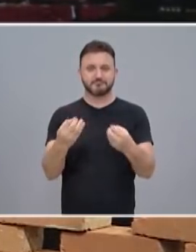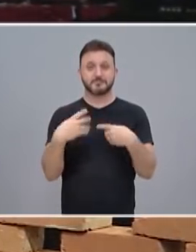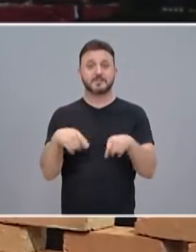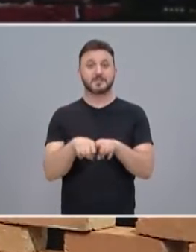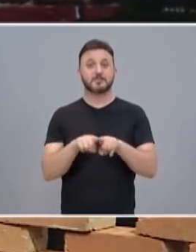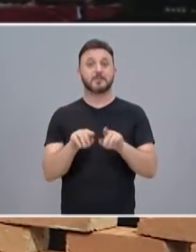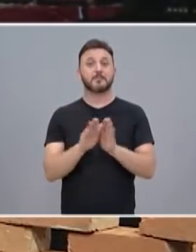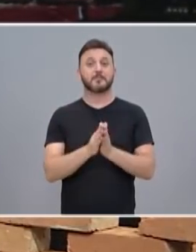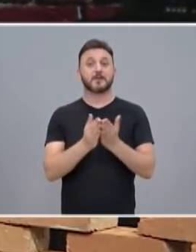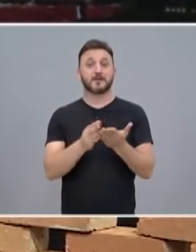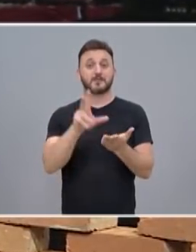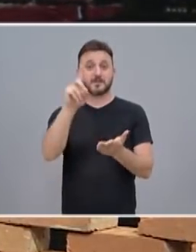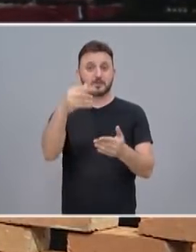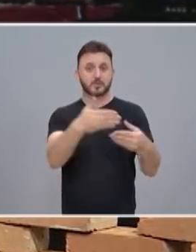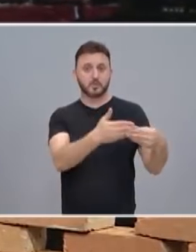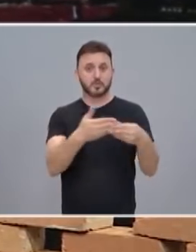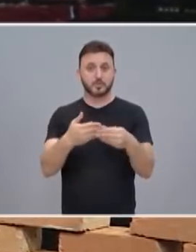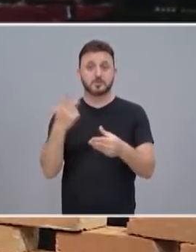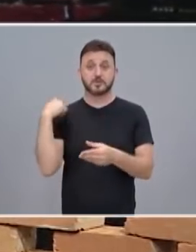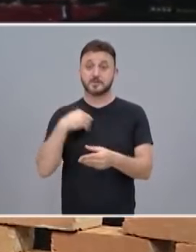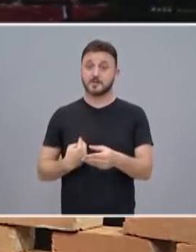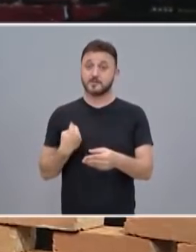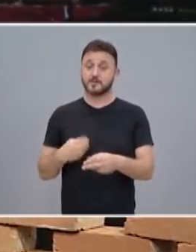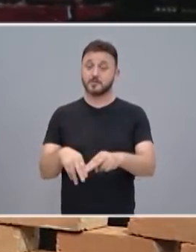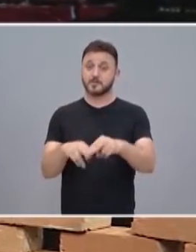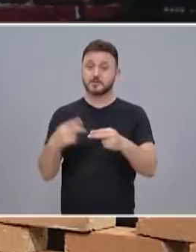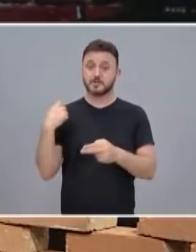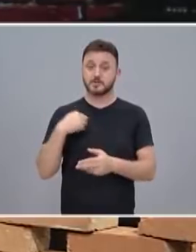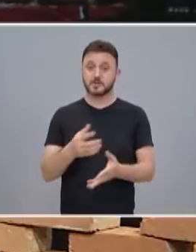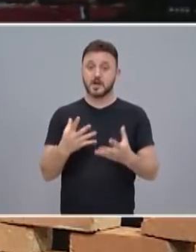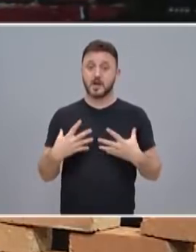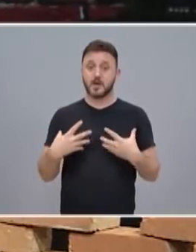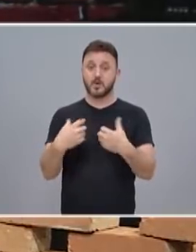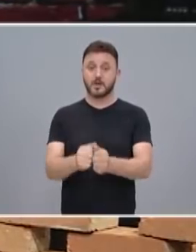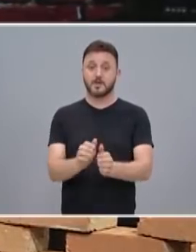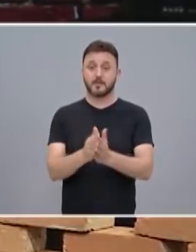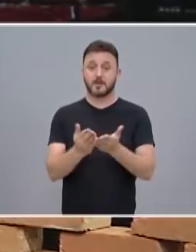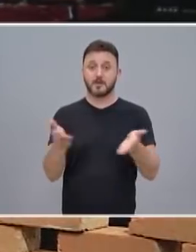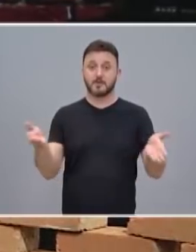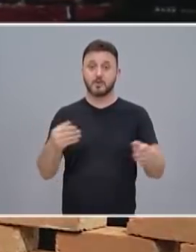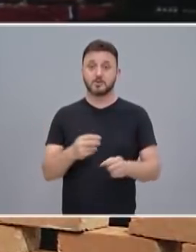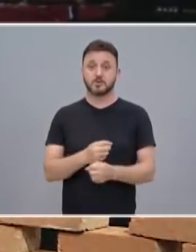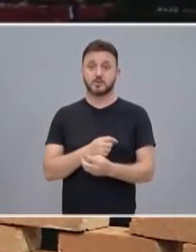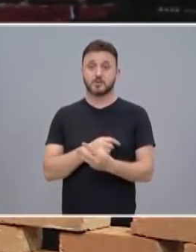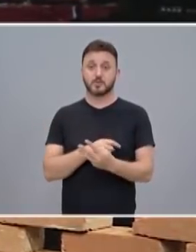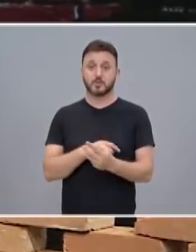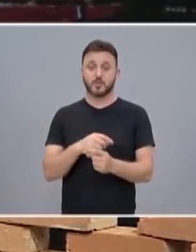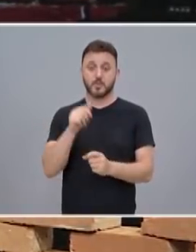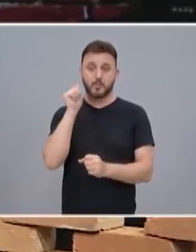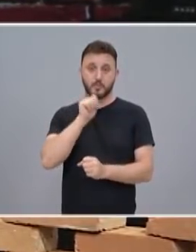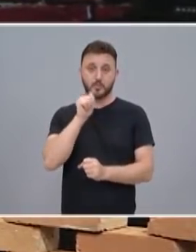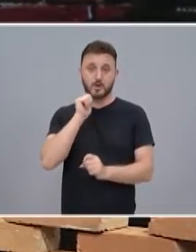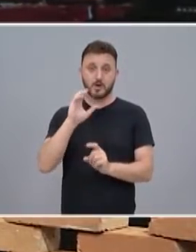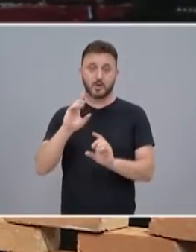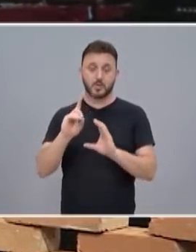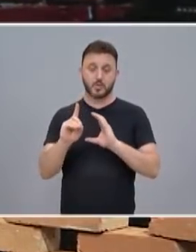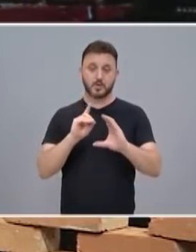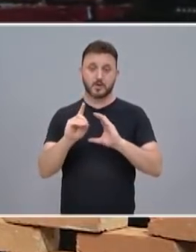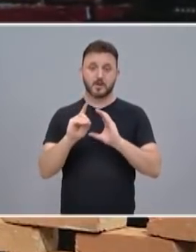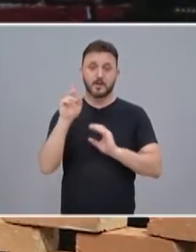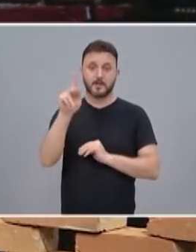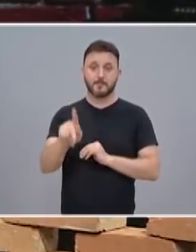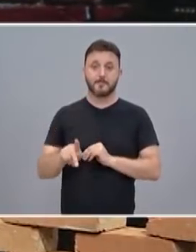Senhor, é Deus quem nos conduz. Por isso nós queremos acolher a palavra que será trazida hoje pela coordenadora da pastoral